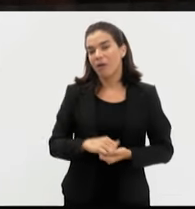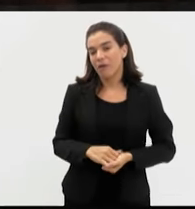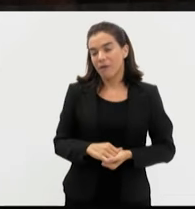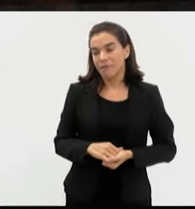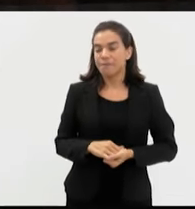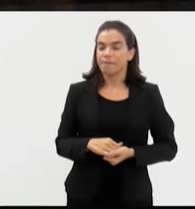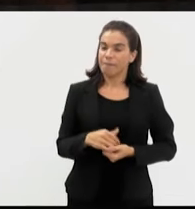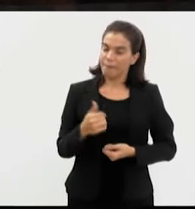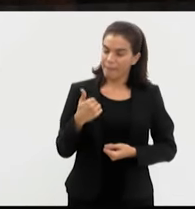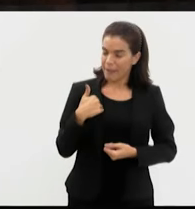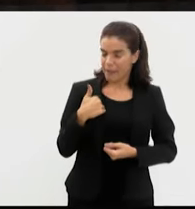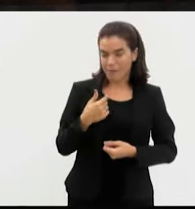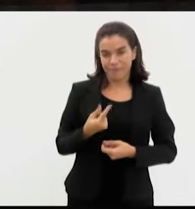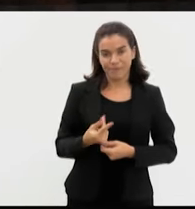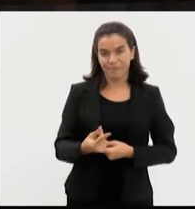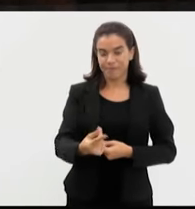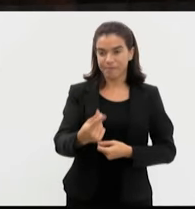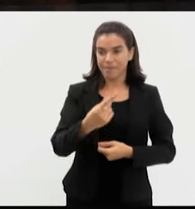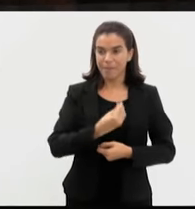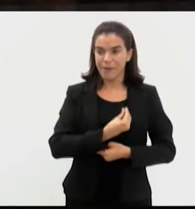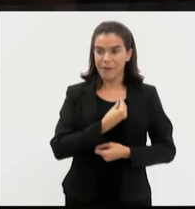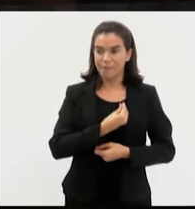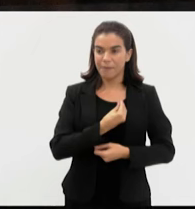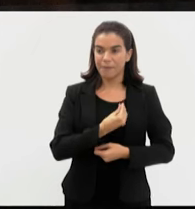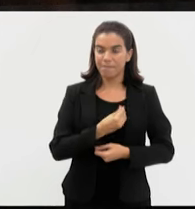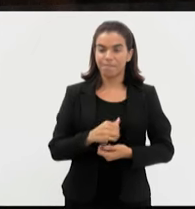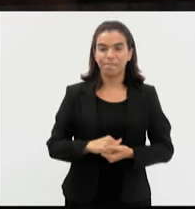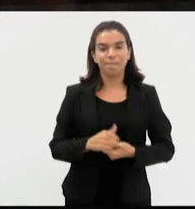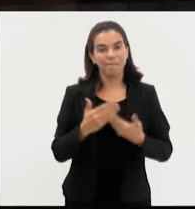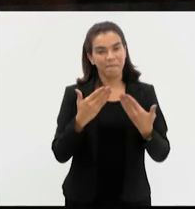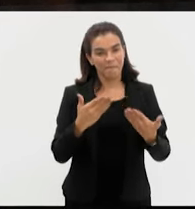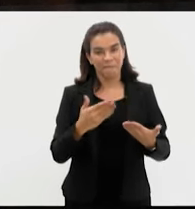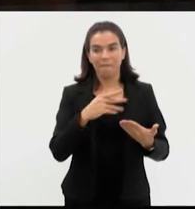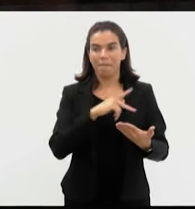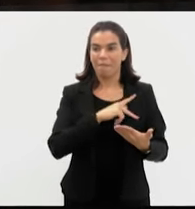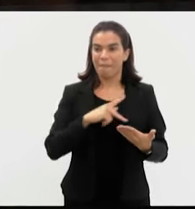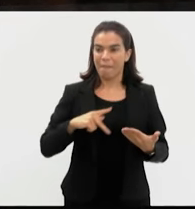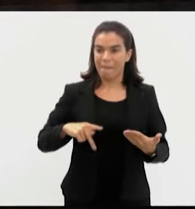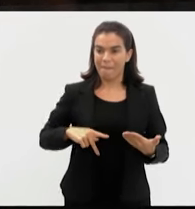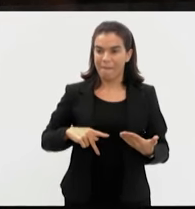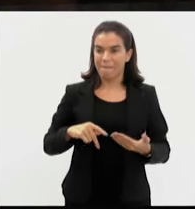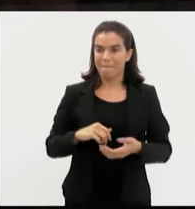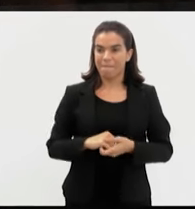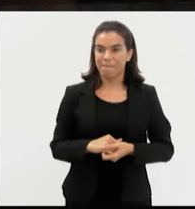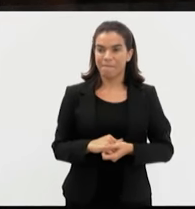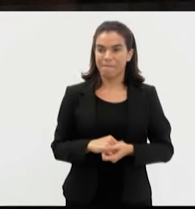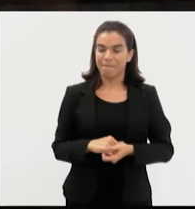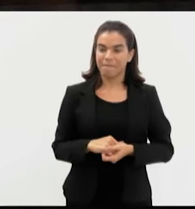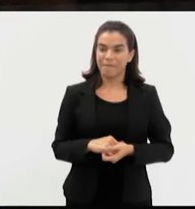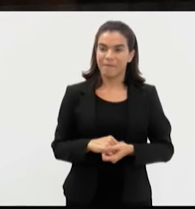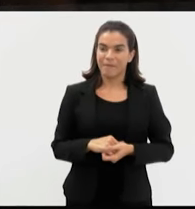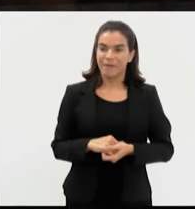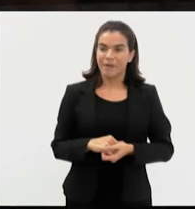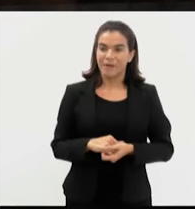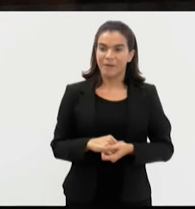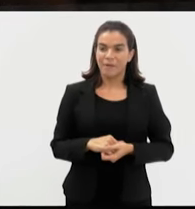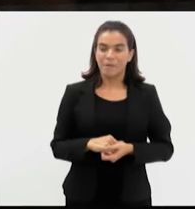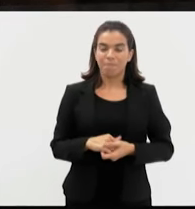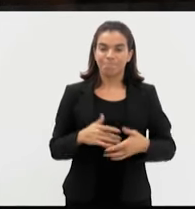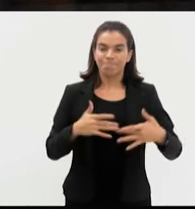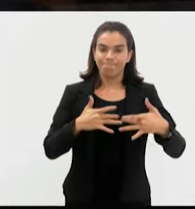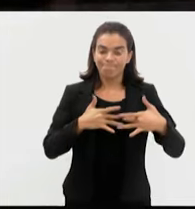esse que eu vou levar pro resto da minha vida e senhor presidente eu quero aqui externar minha